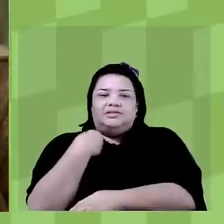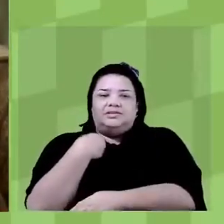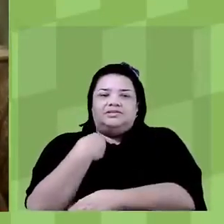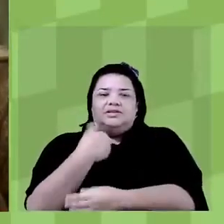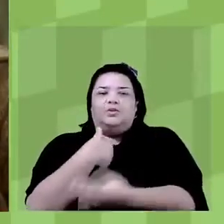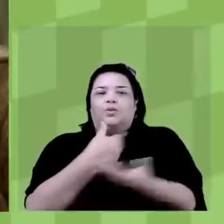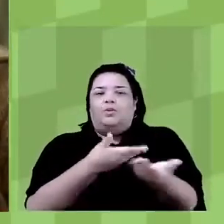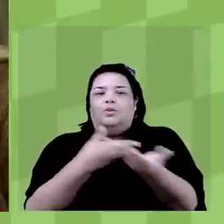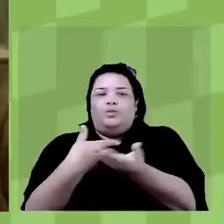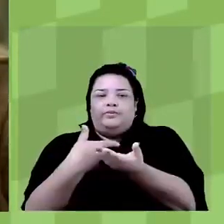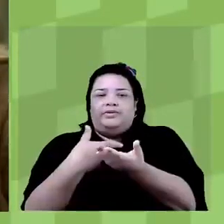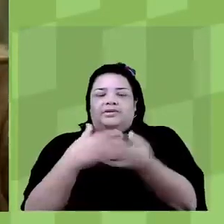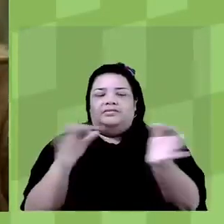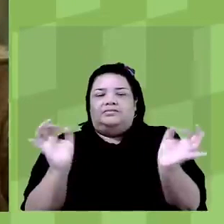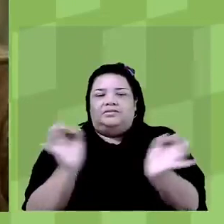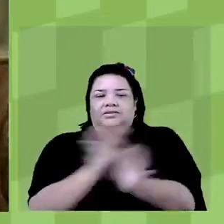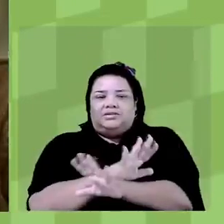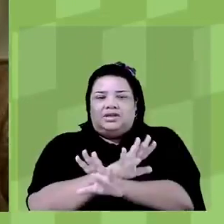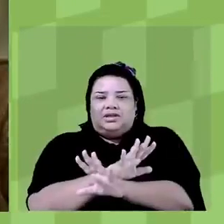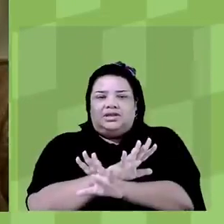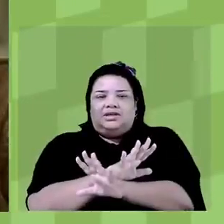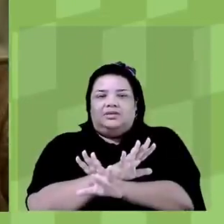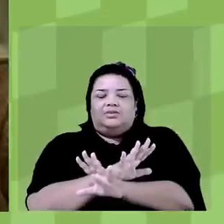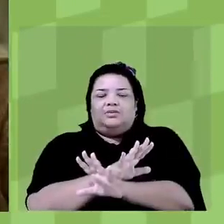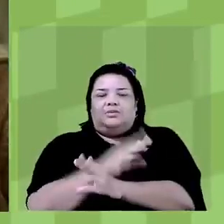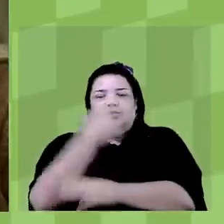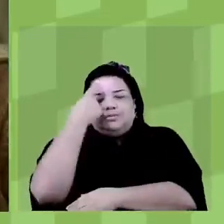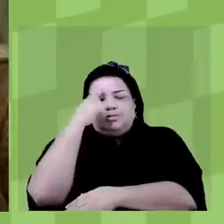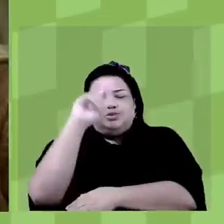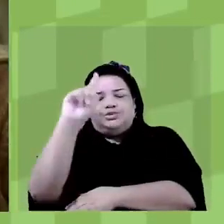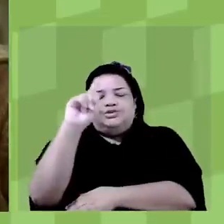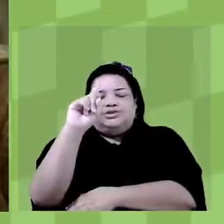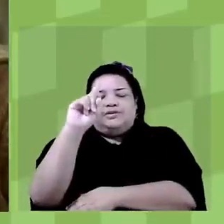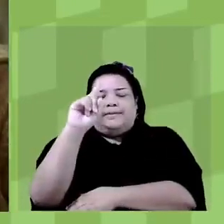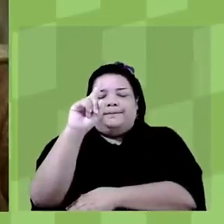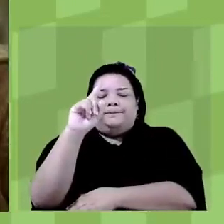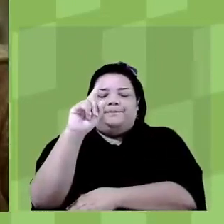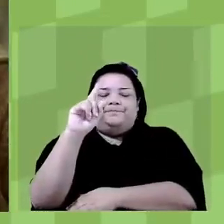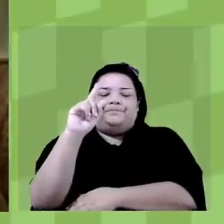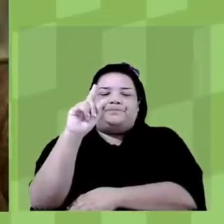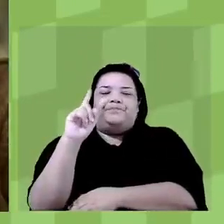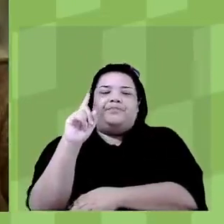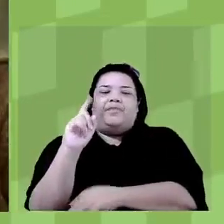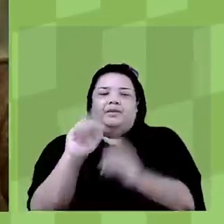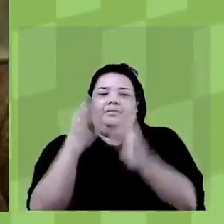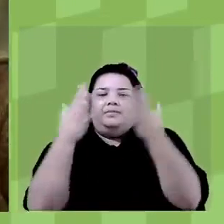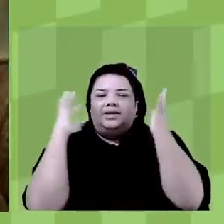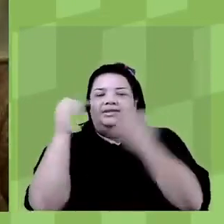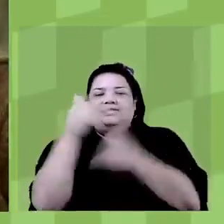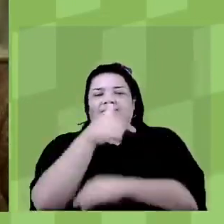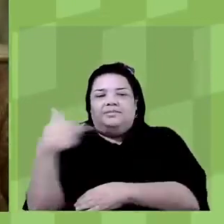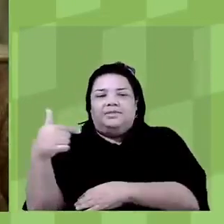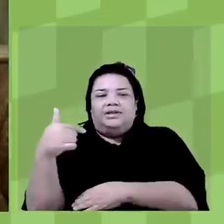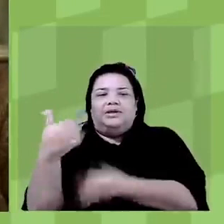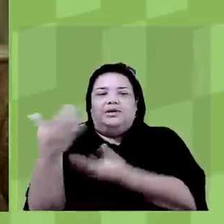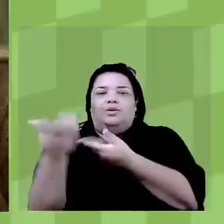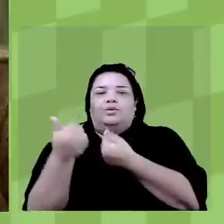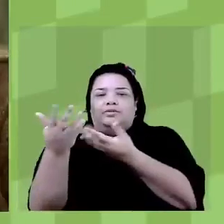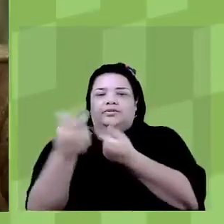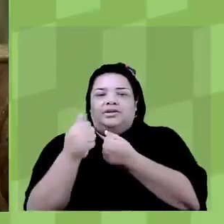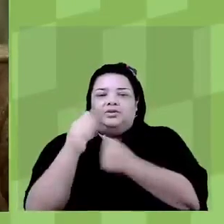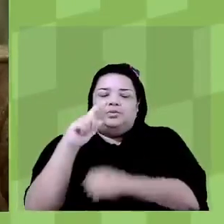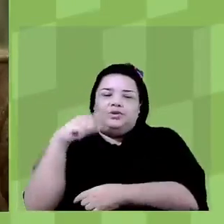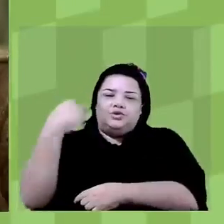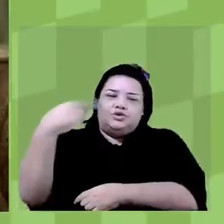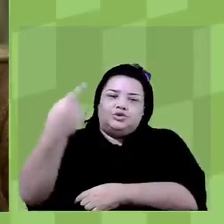encerro oficialmente esse nosso primeiro dia da Semana do Meio Ambiente, convidando a todas e todos para os demais dias